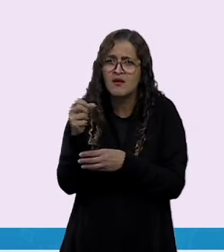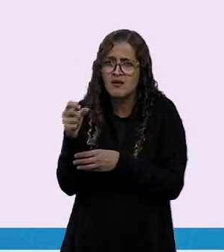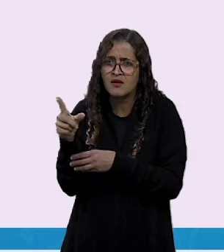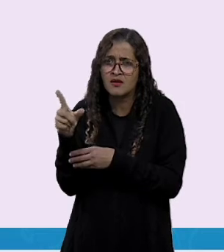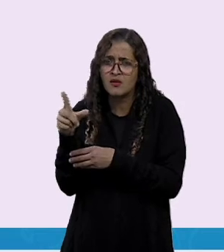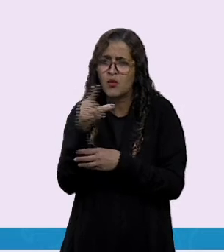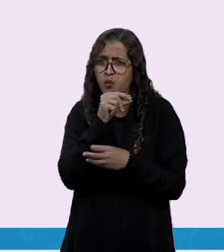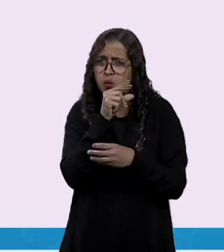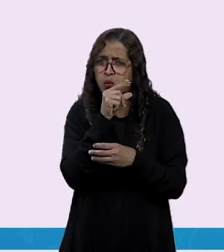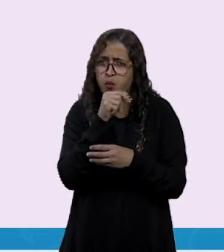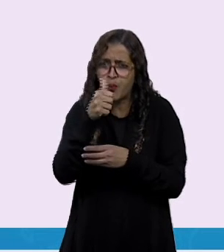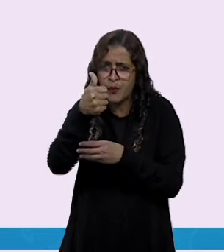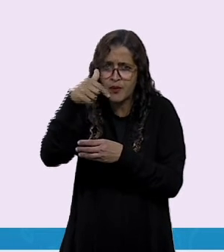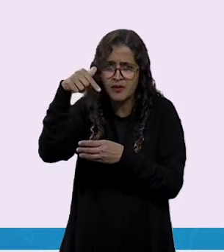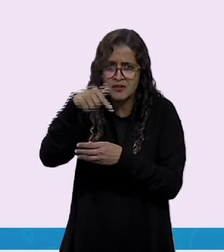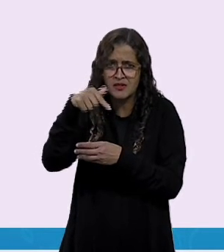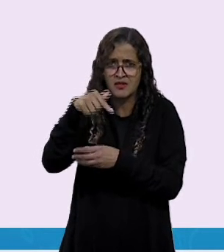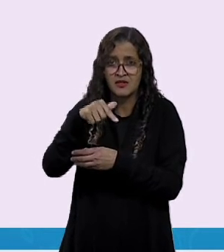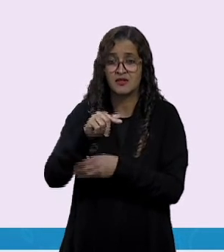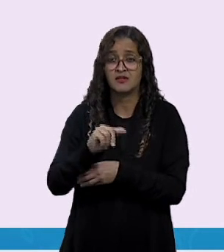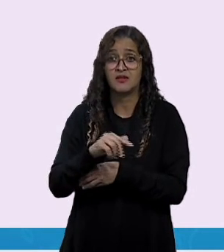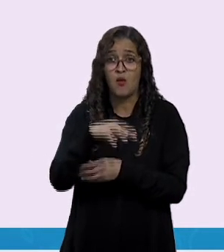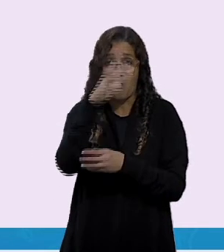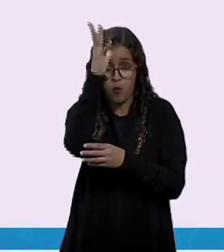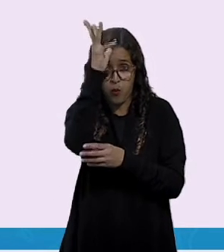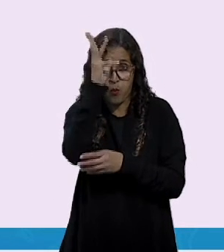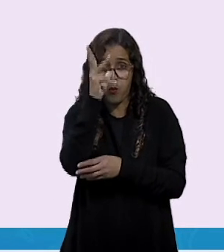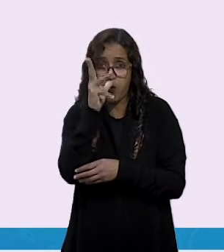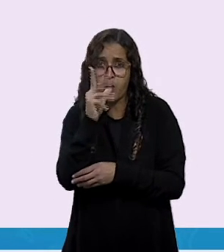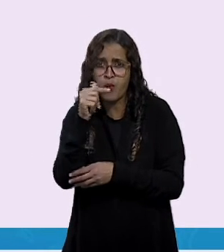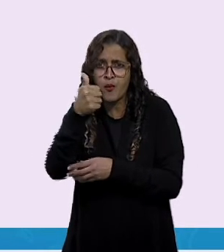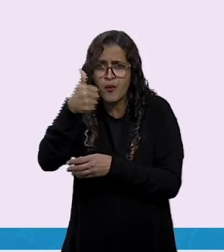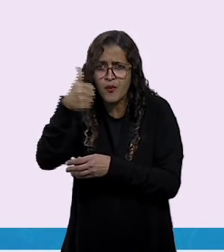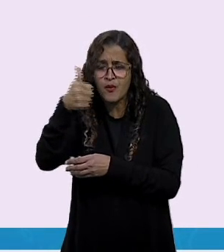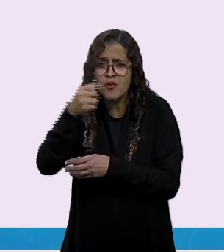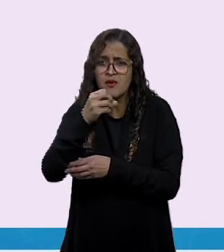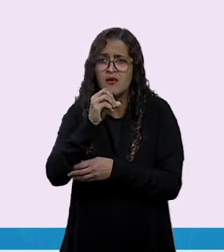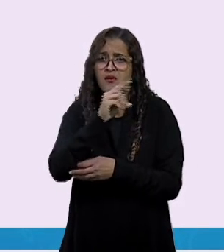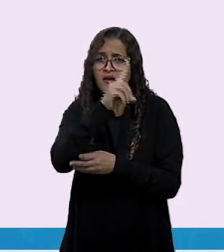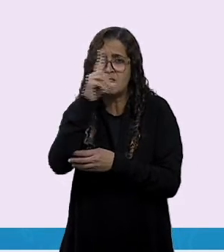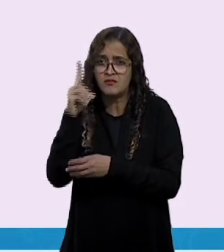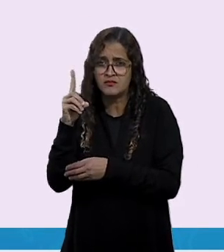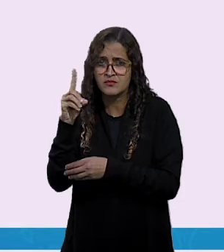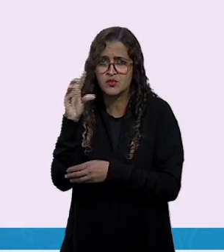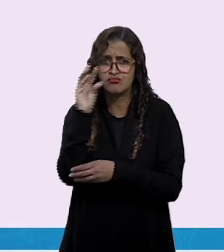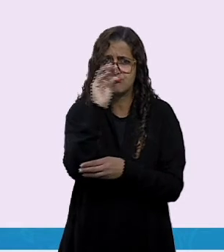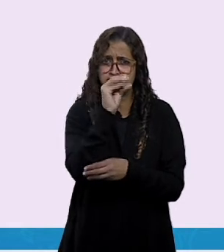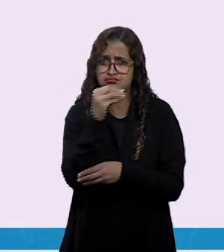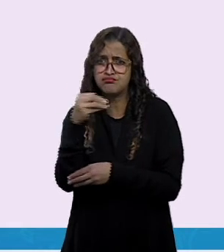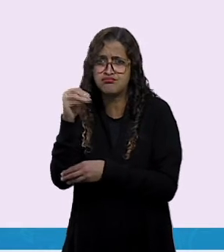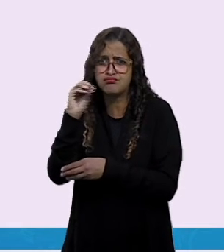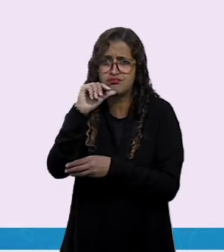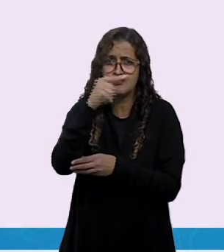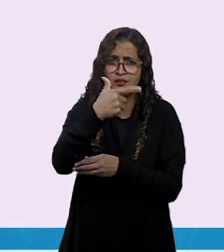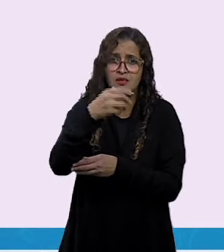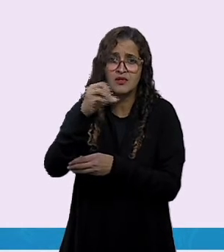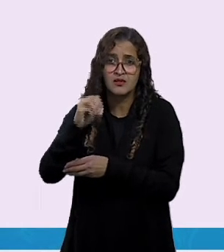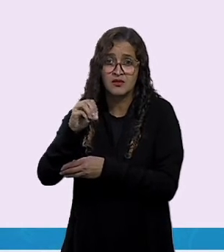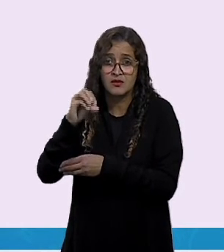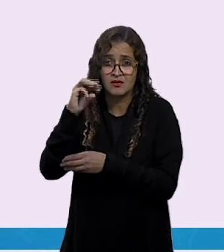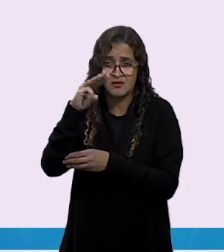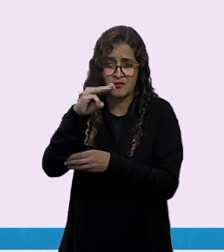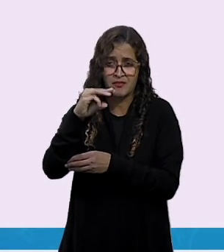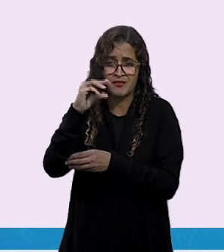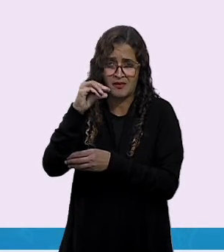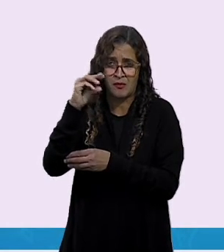17 dias. A galinha, 21 dias. O ganso, 28 dias. O marreco, né? Que